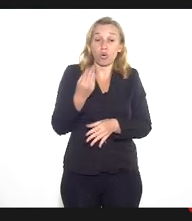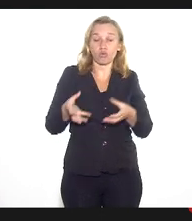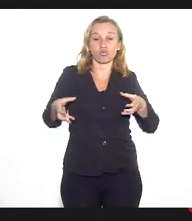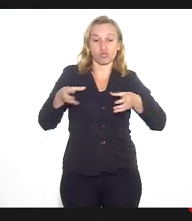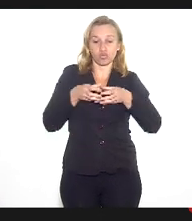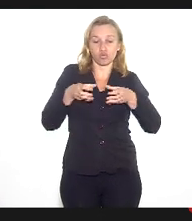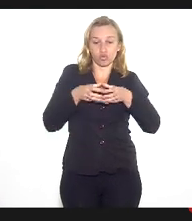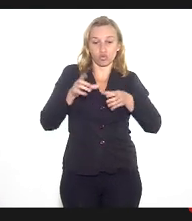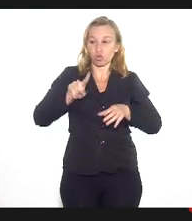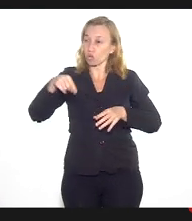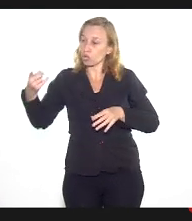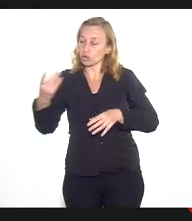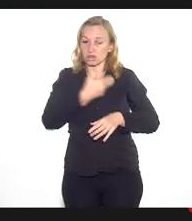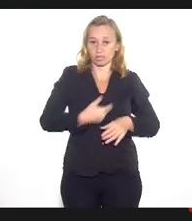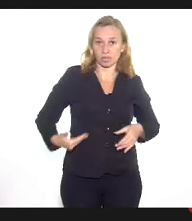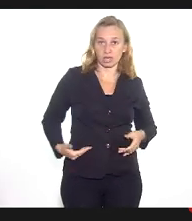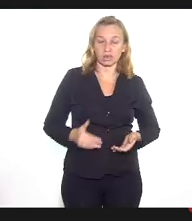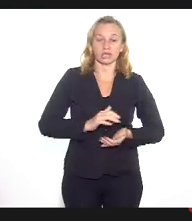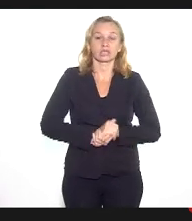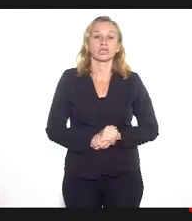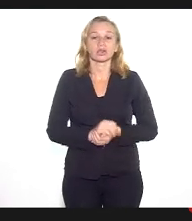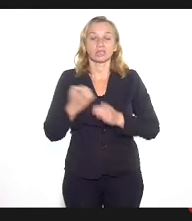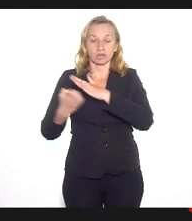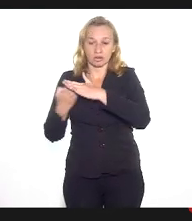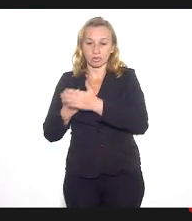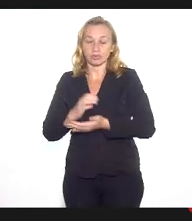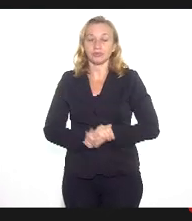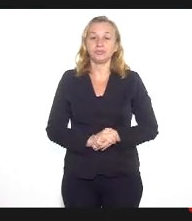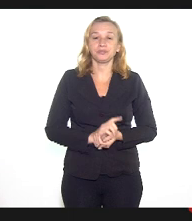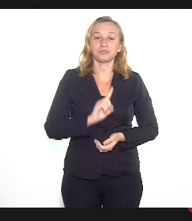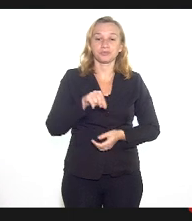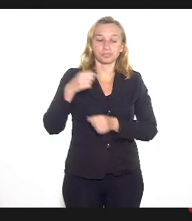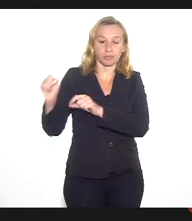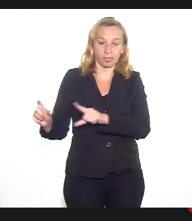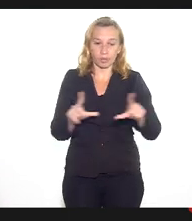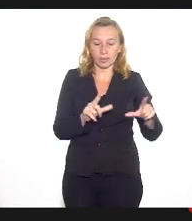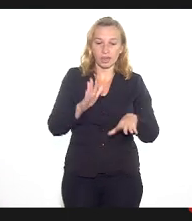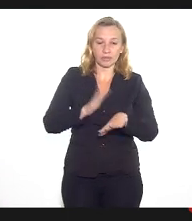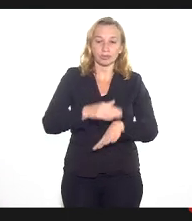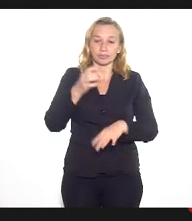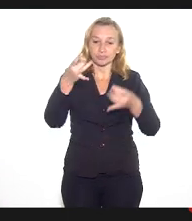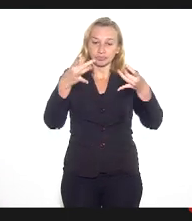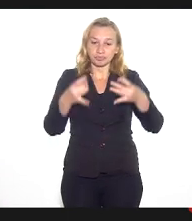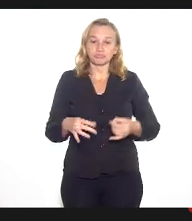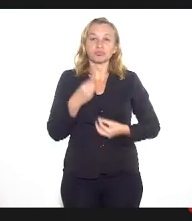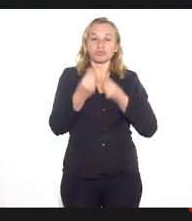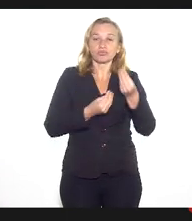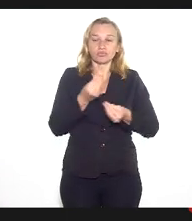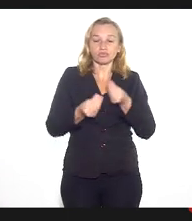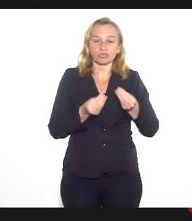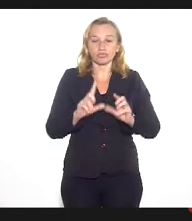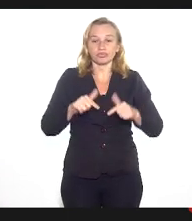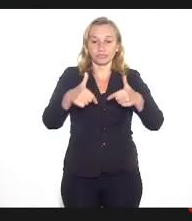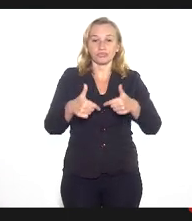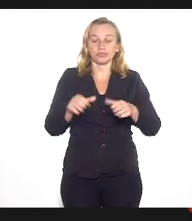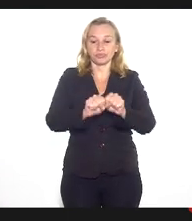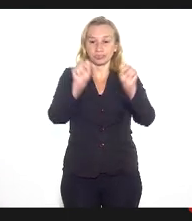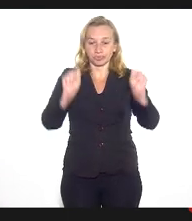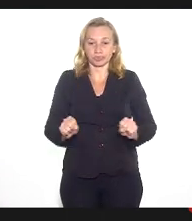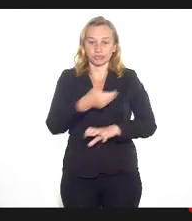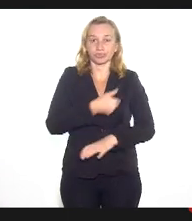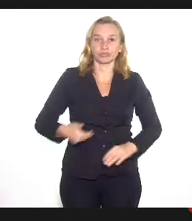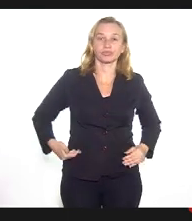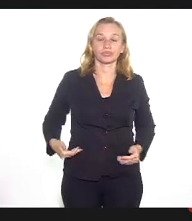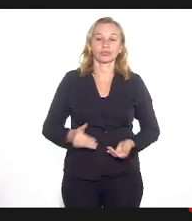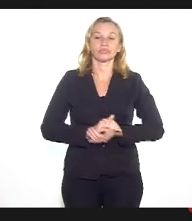outras empresas. Nos slides seguintes eu vou falar mais detalhes sobre como funciona o sistema de governança dessas